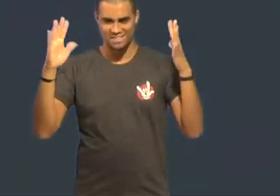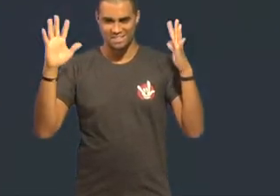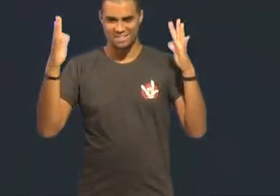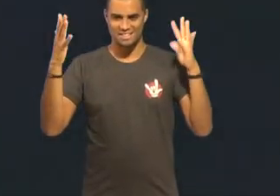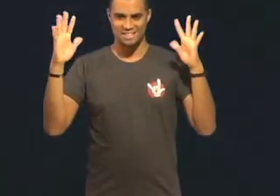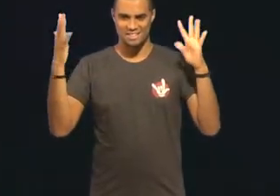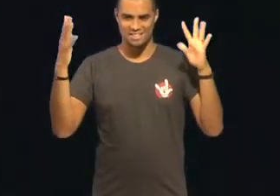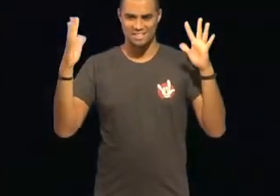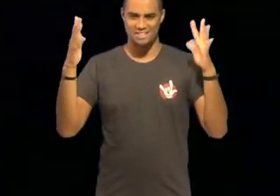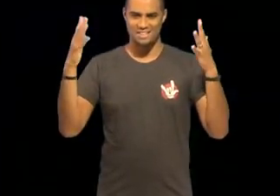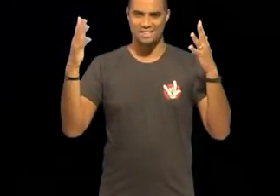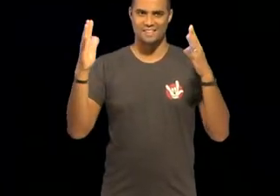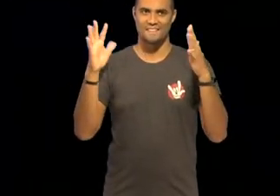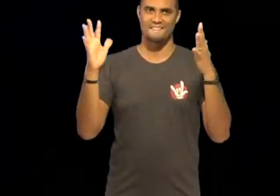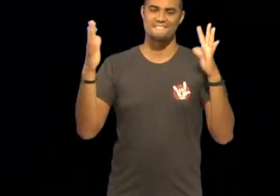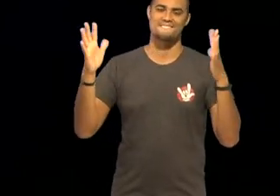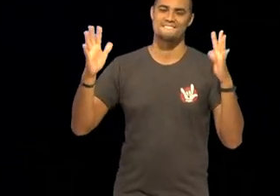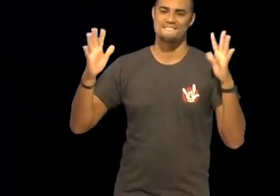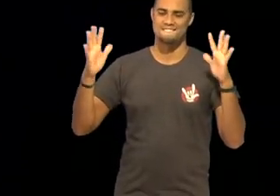sorteio, gente. Alegria aí, ó.